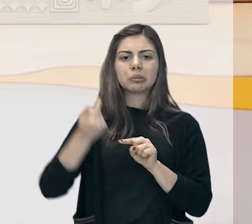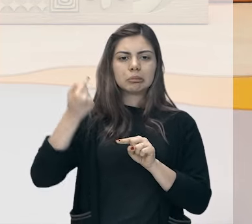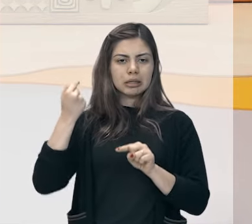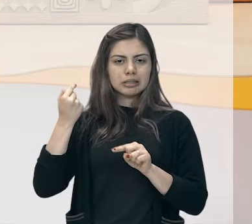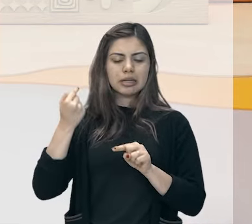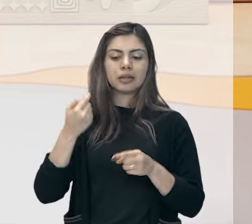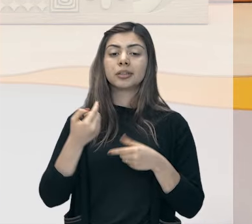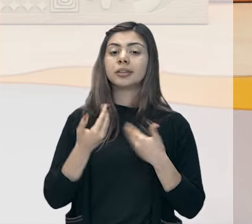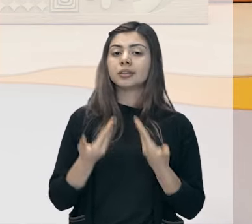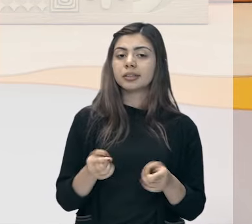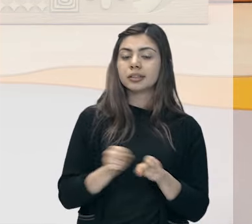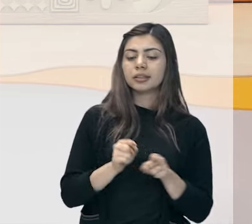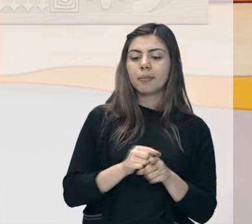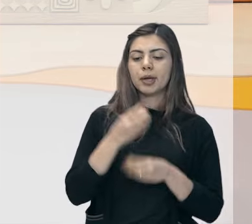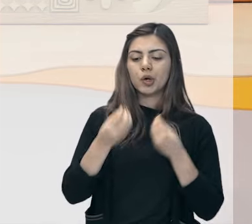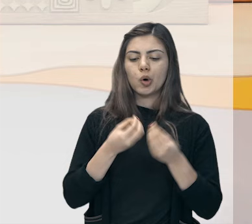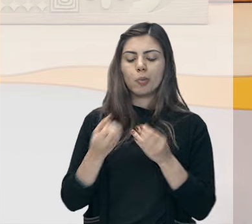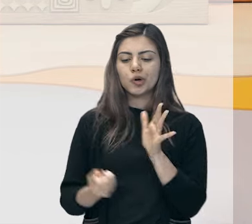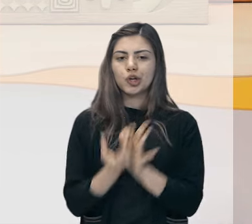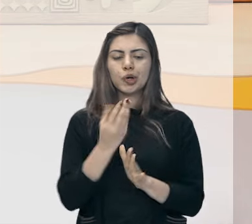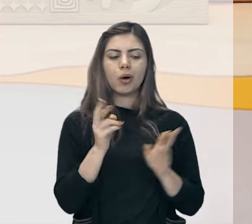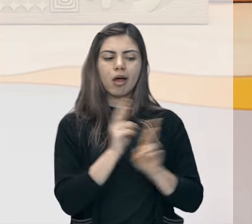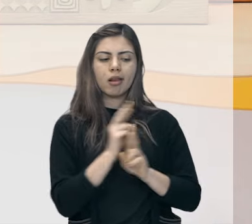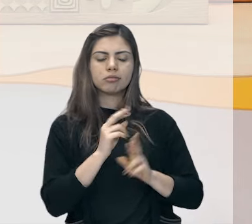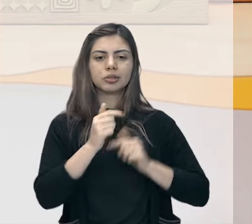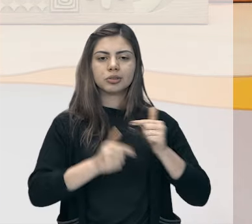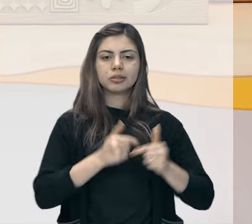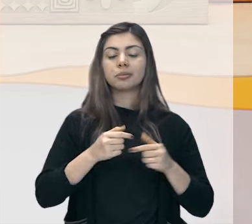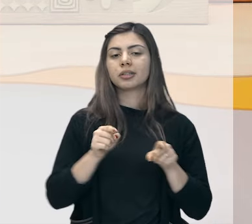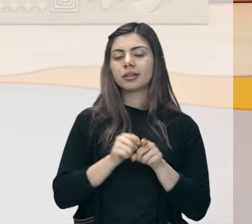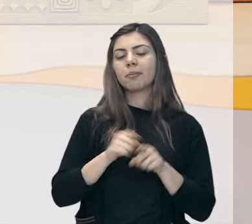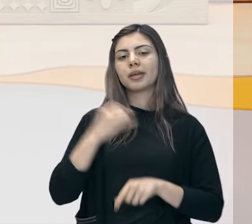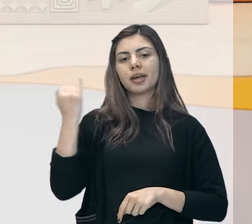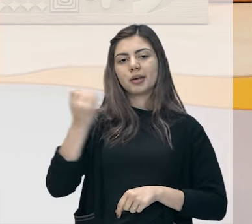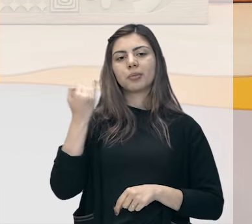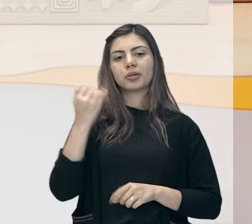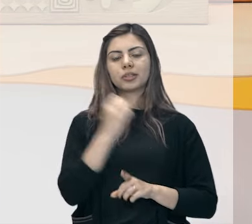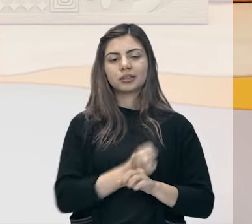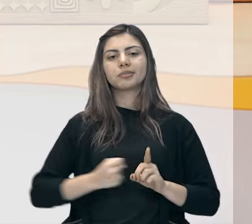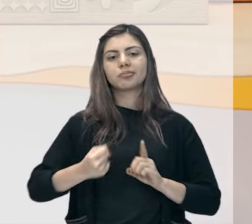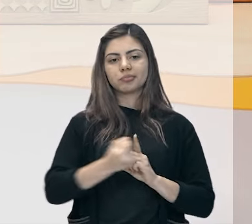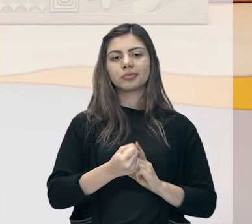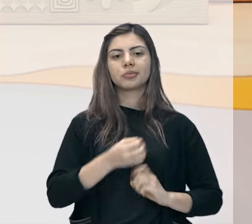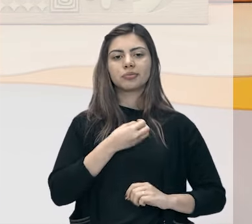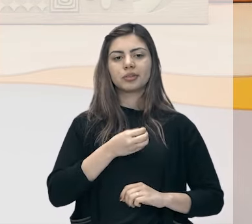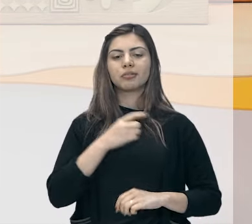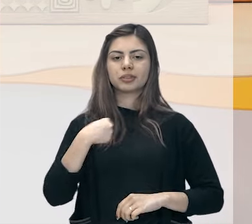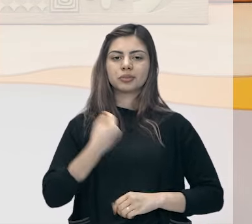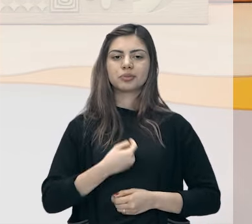que se desenvolveu essas relações de trabalho e o quanto elas são importantes para a nossa vida em